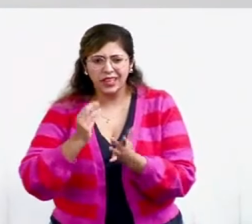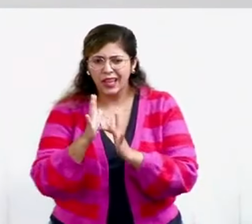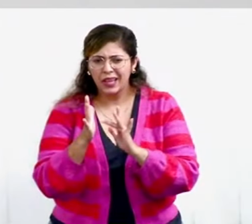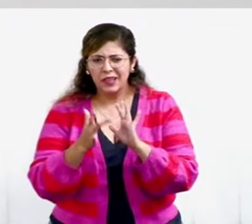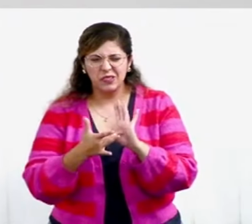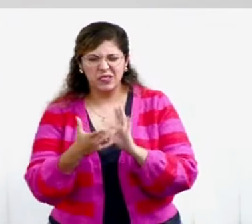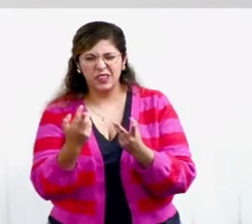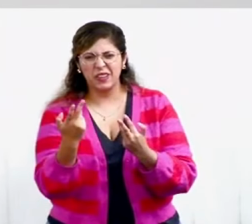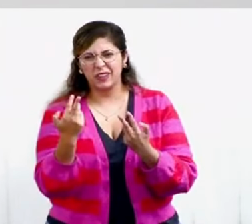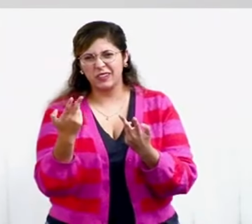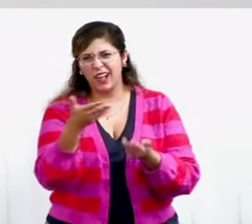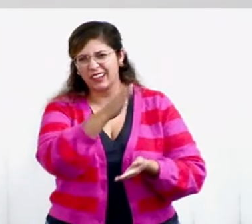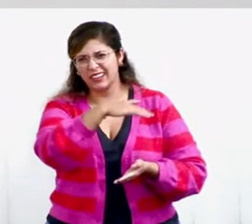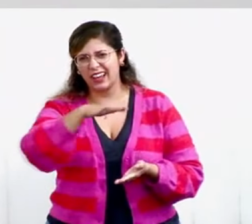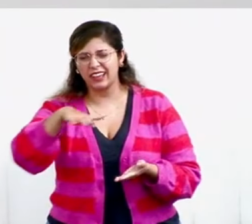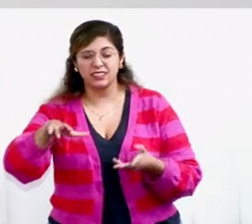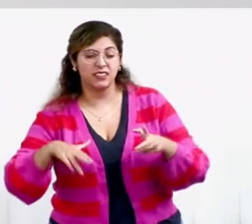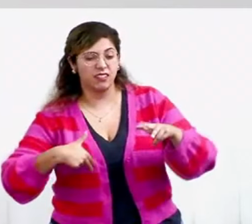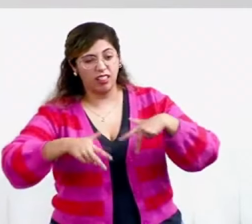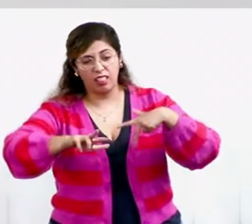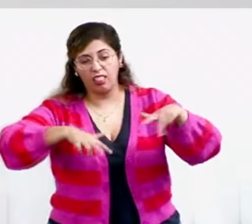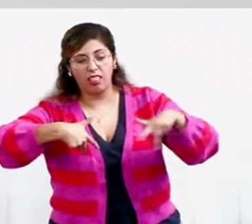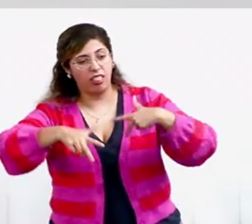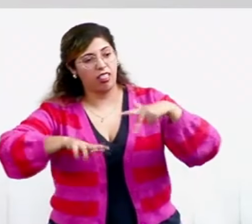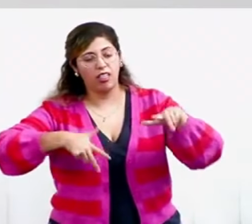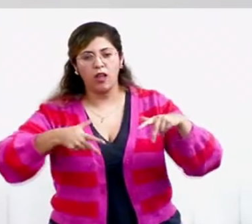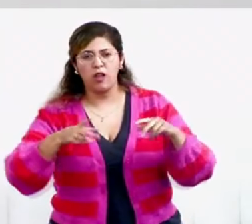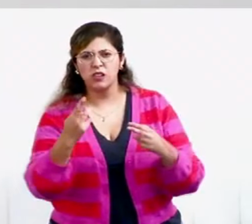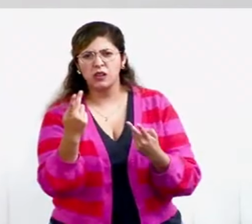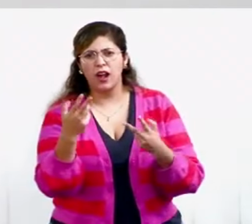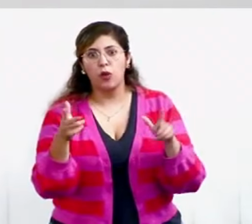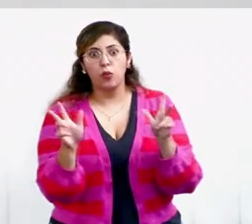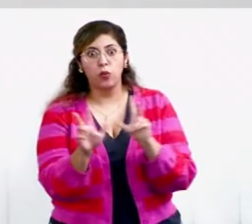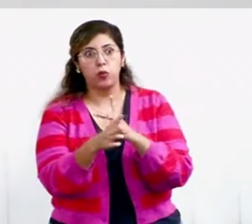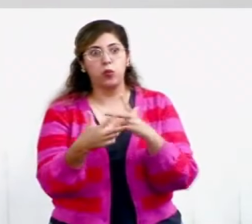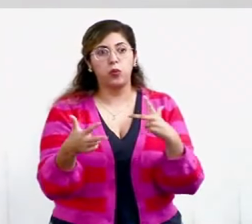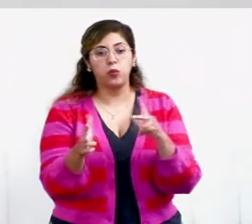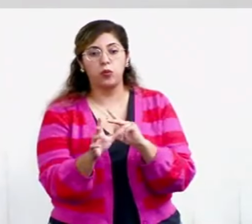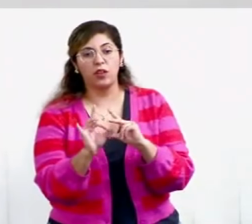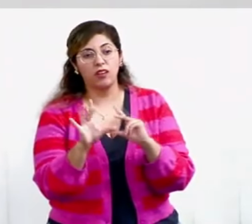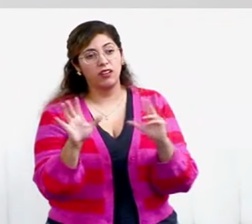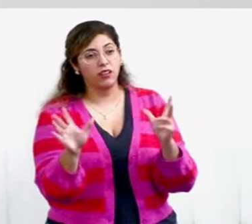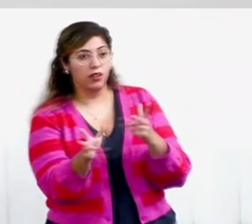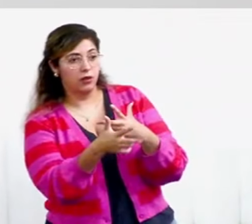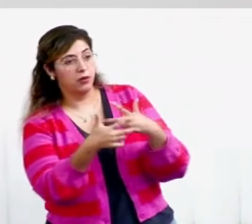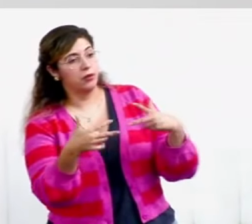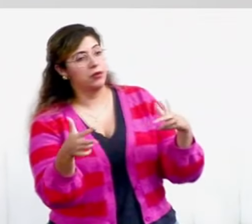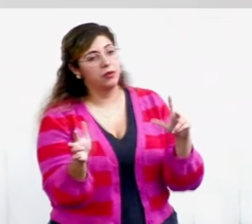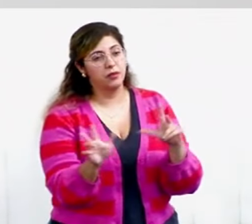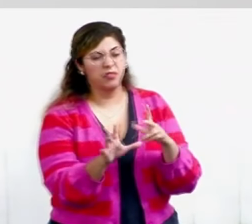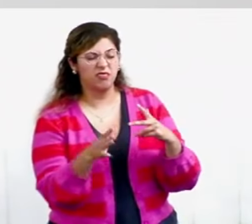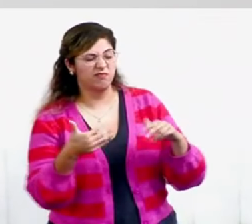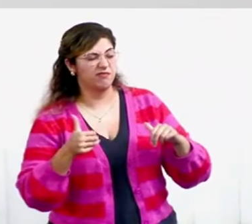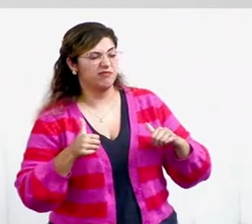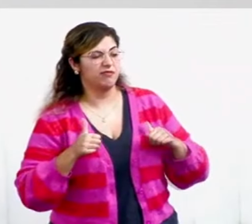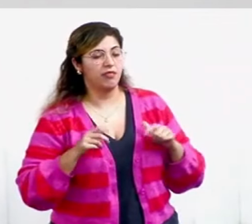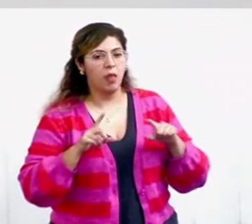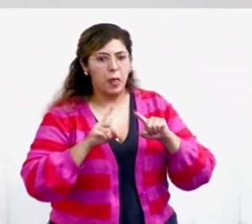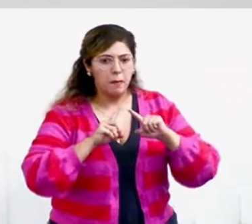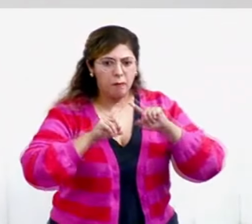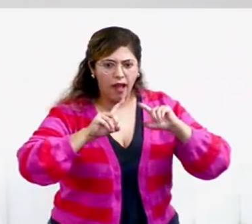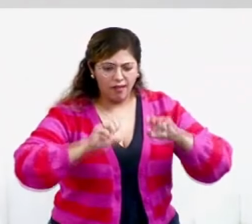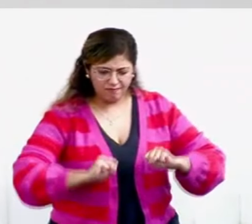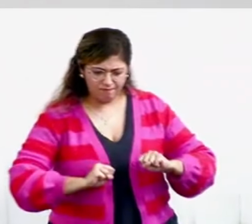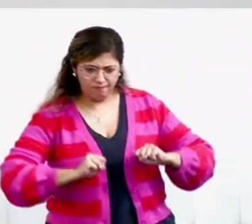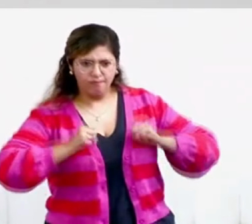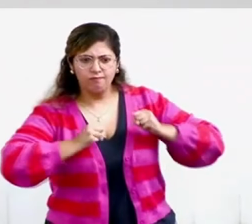de um lado, ou como o vento agitado de um lado para o outro. Pelo contrário, mas que sejamos maduros na fé,